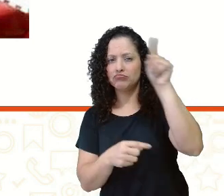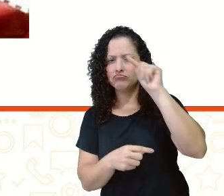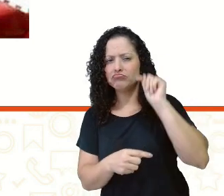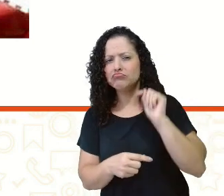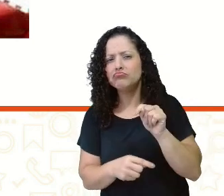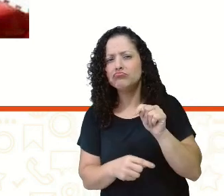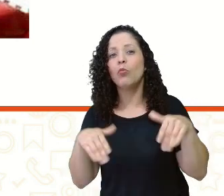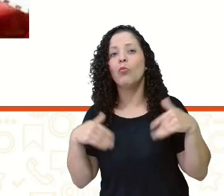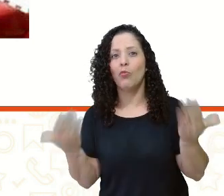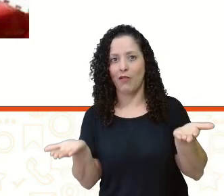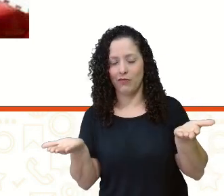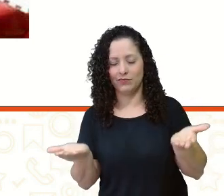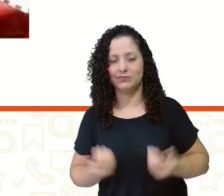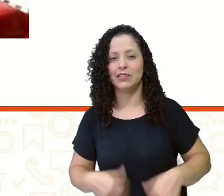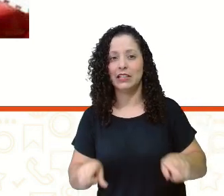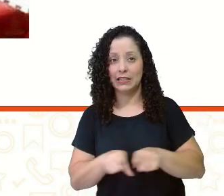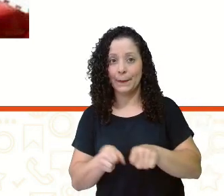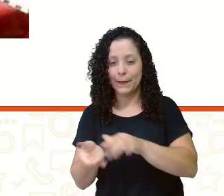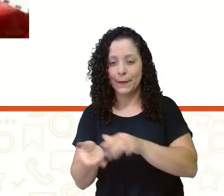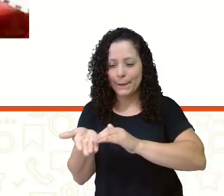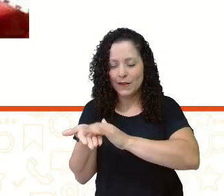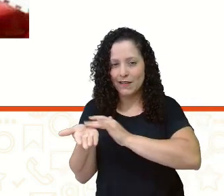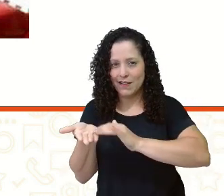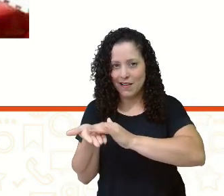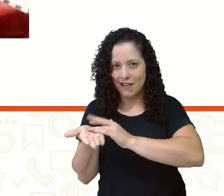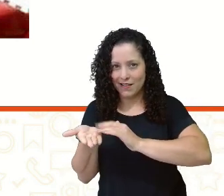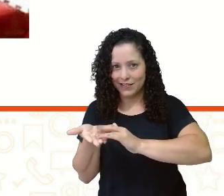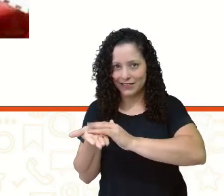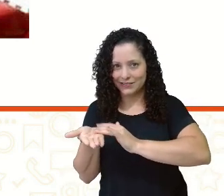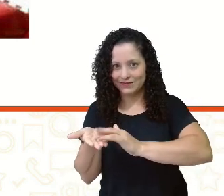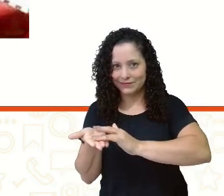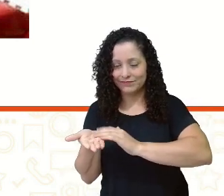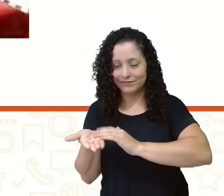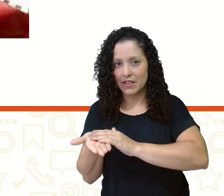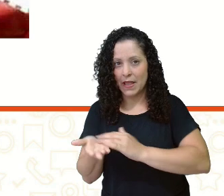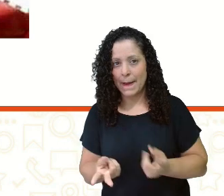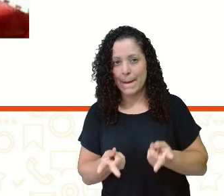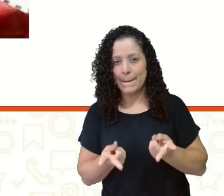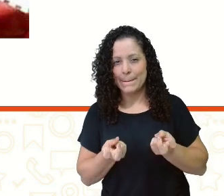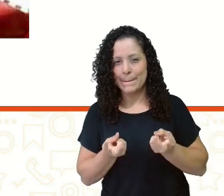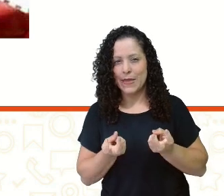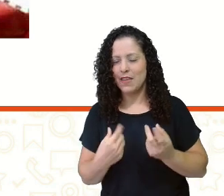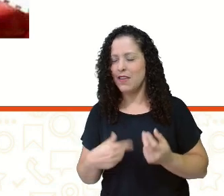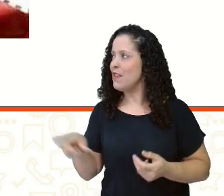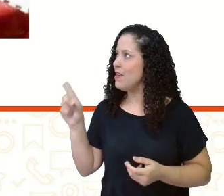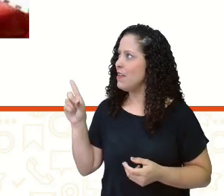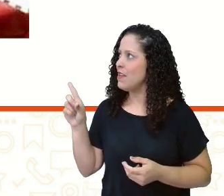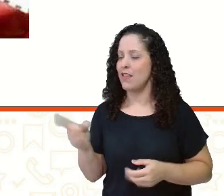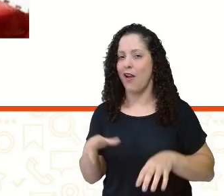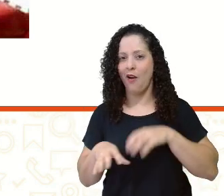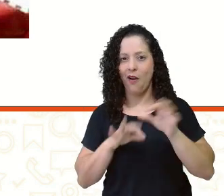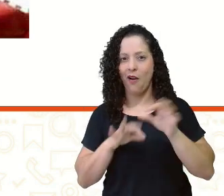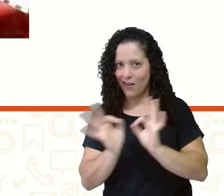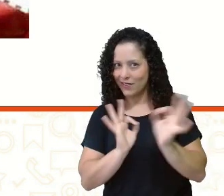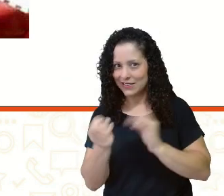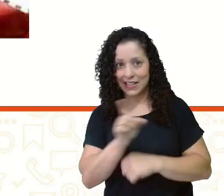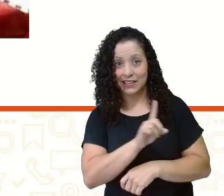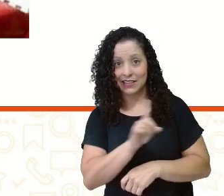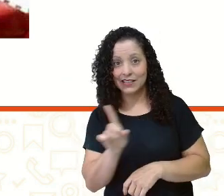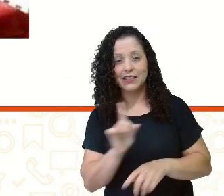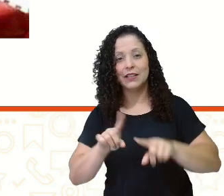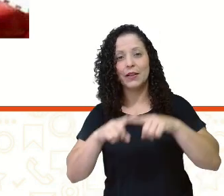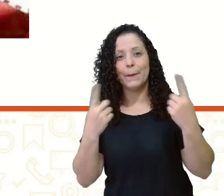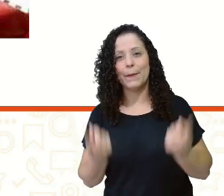de escrita e a escrita em braille. Então, que a gente percebam que aí não está, né, organizado na caixinha, mas